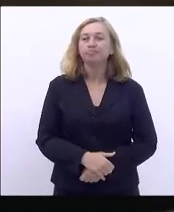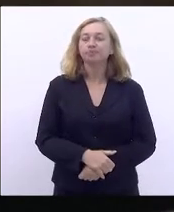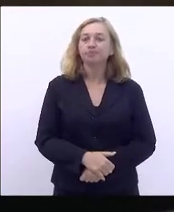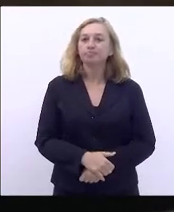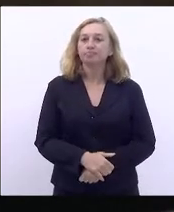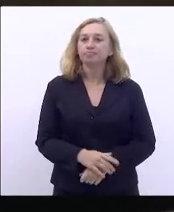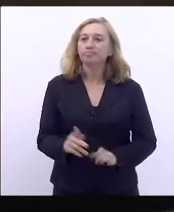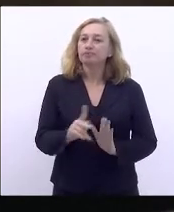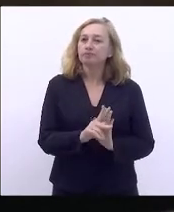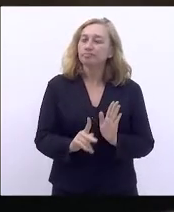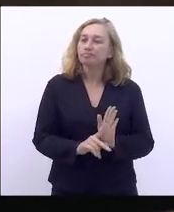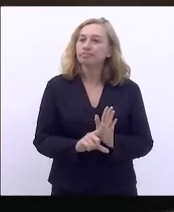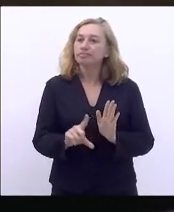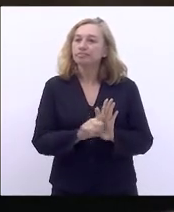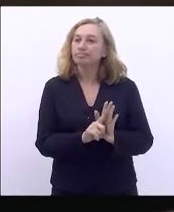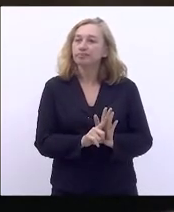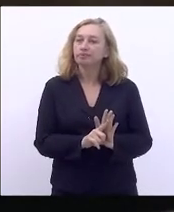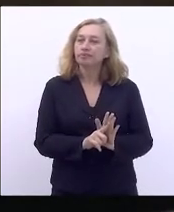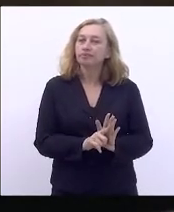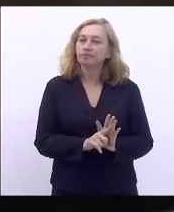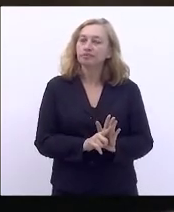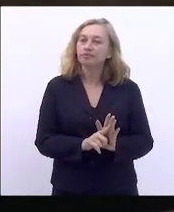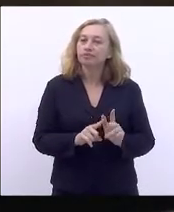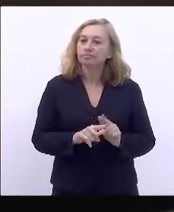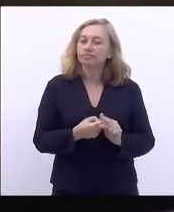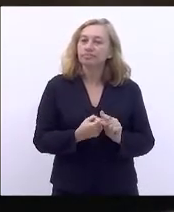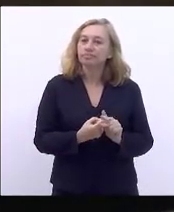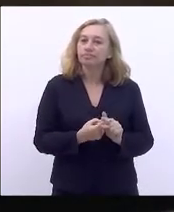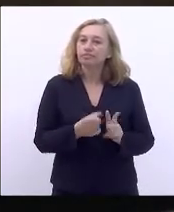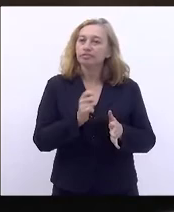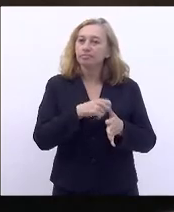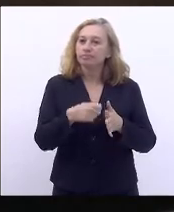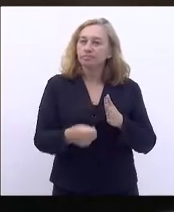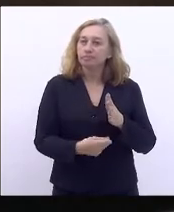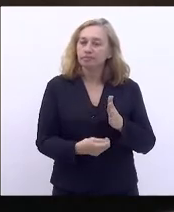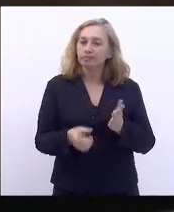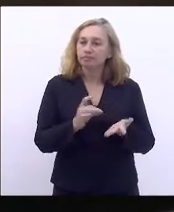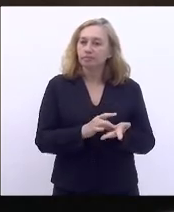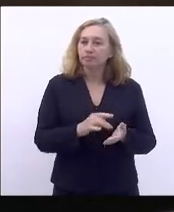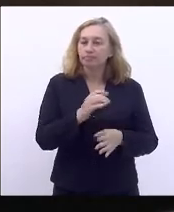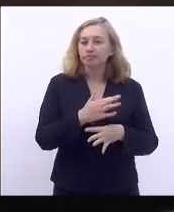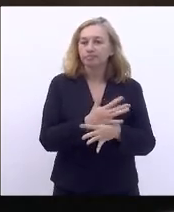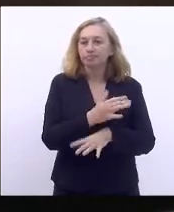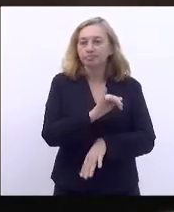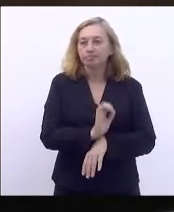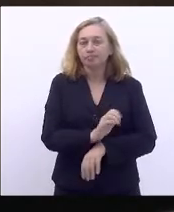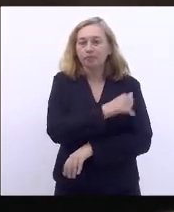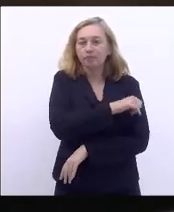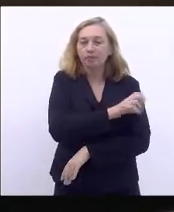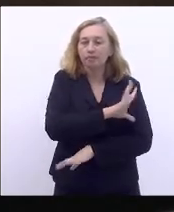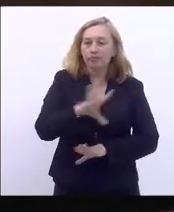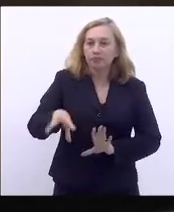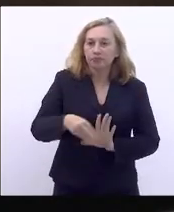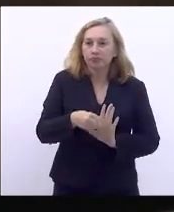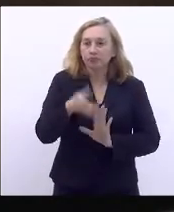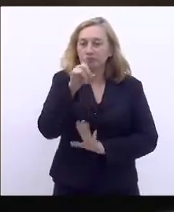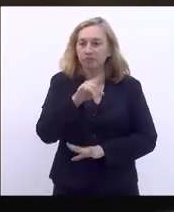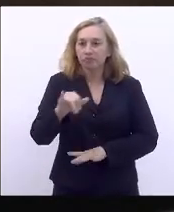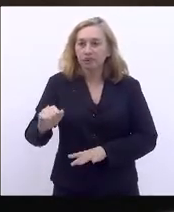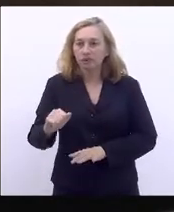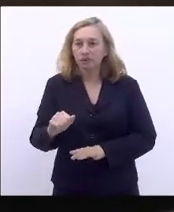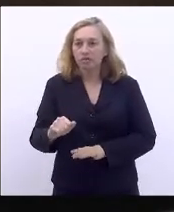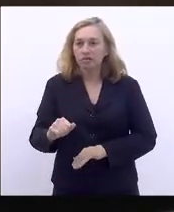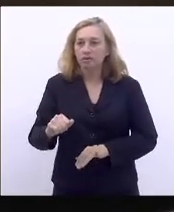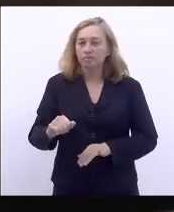o projeto de lei que altera o calendário oficial do Estado do Rio de Janeiro, incluindo o Dia do